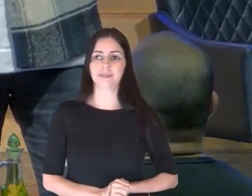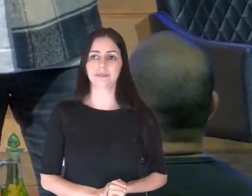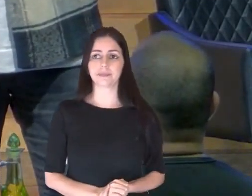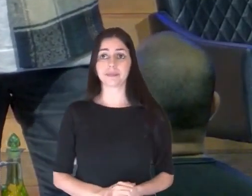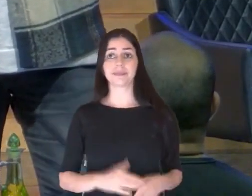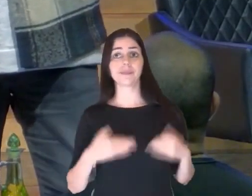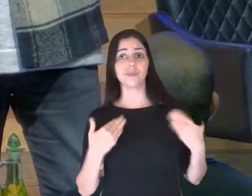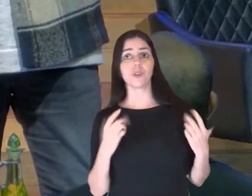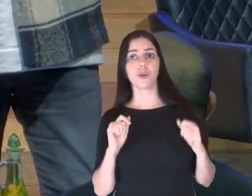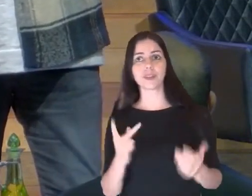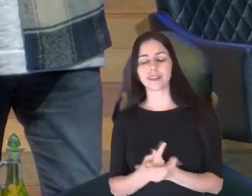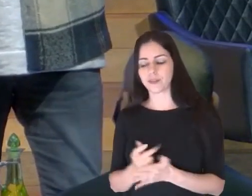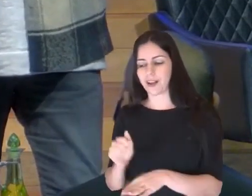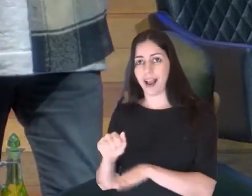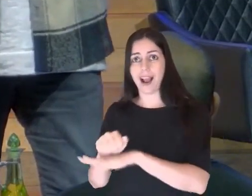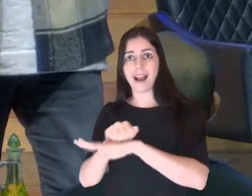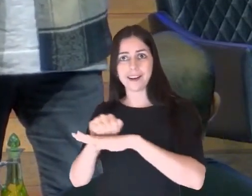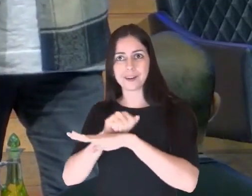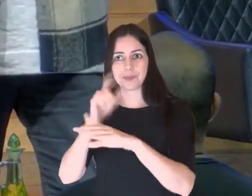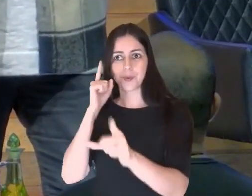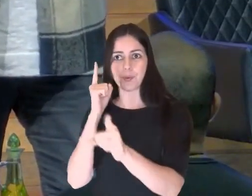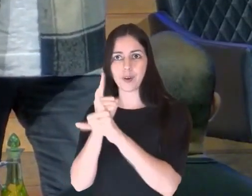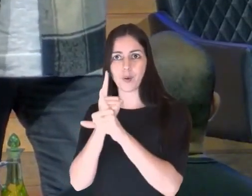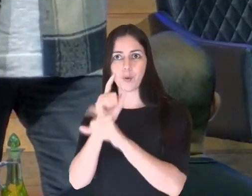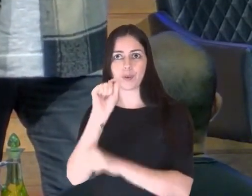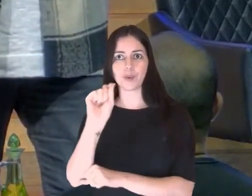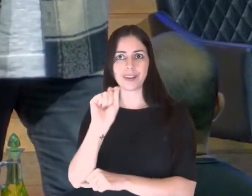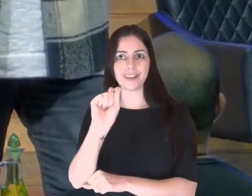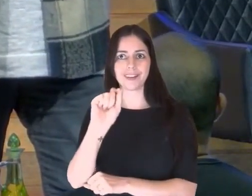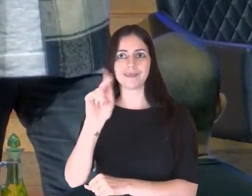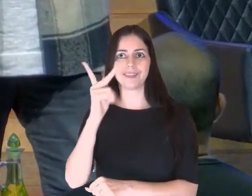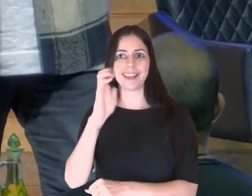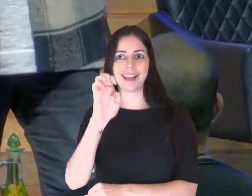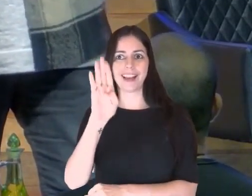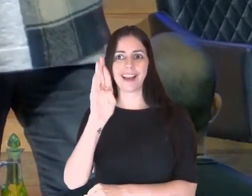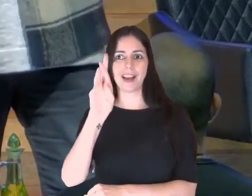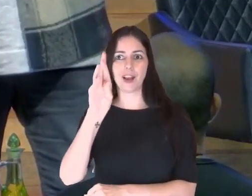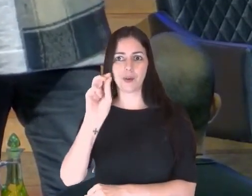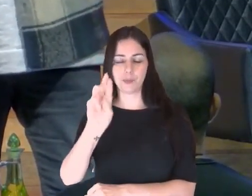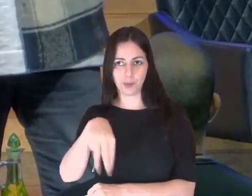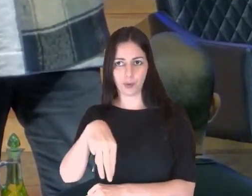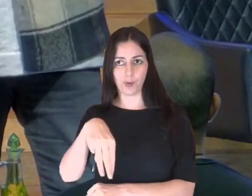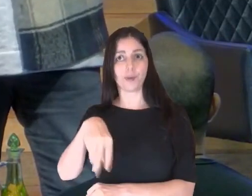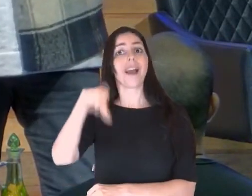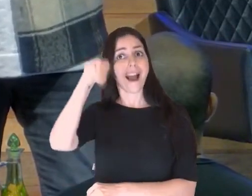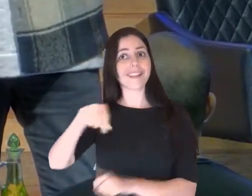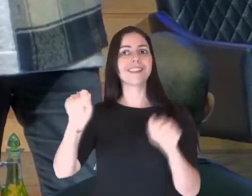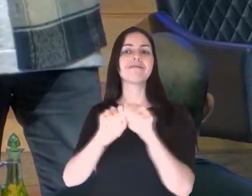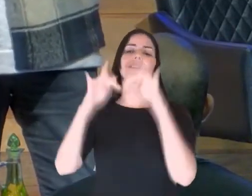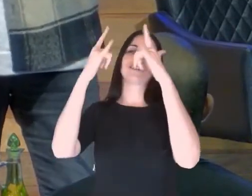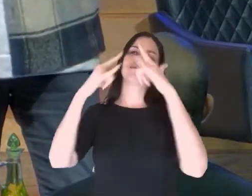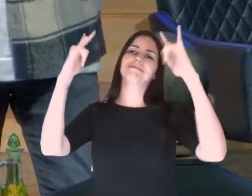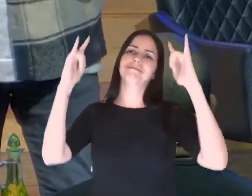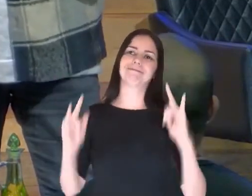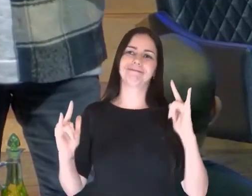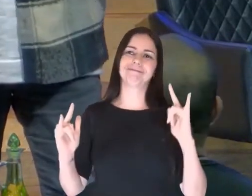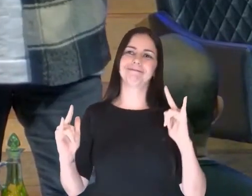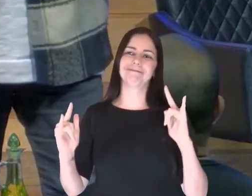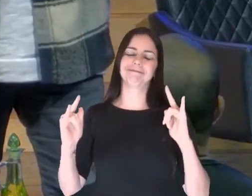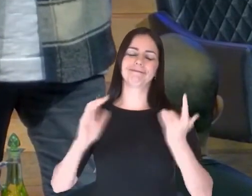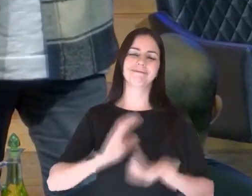Aí, Abrão vai e encontra Hebron. E ali ele montou a sua